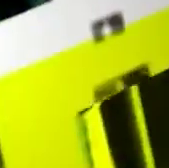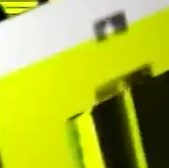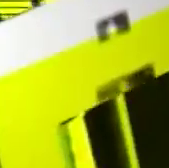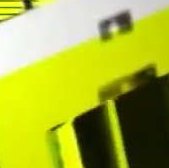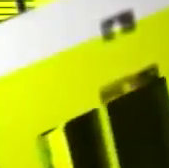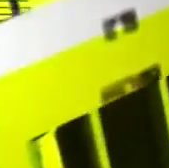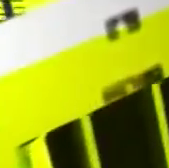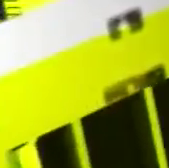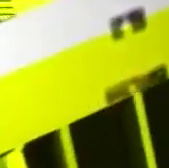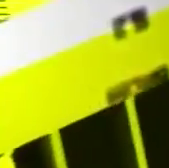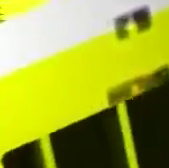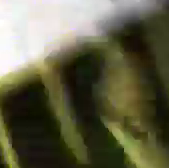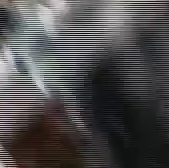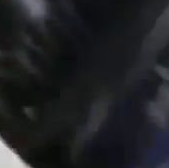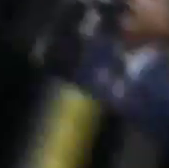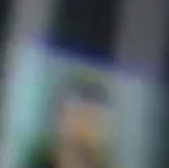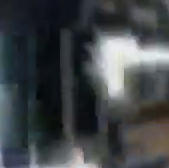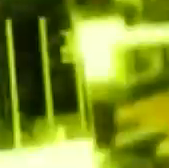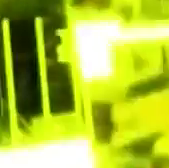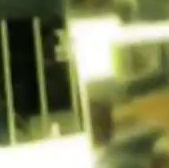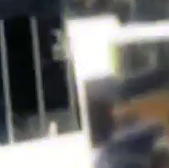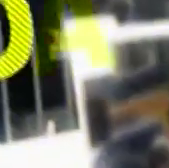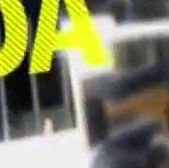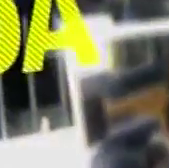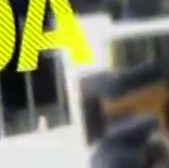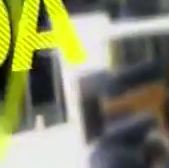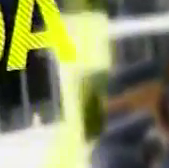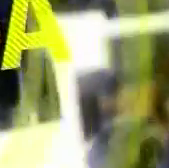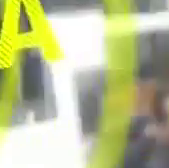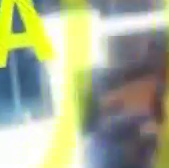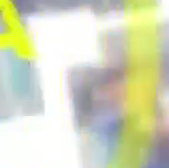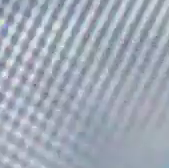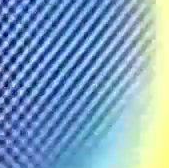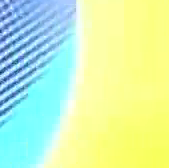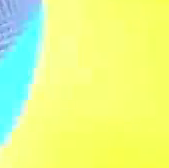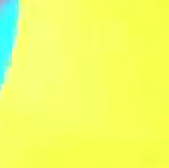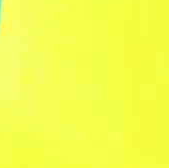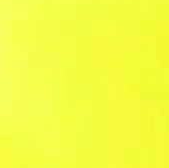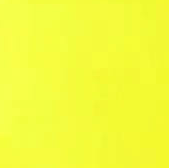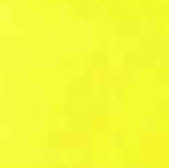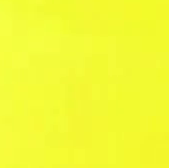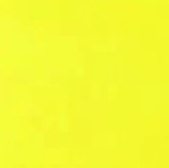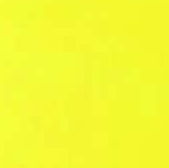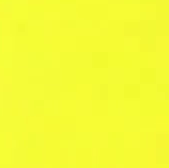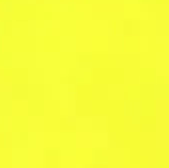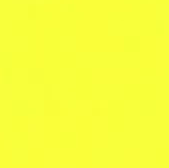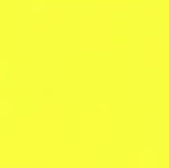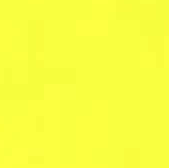Um segundo encaminhamento. Ministério de Santos, no meu estado de São Paulo.